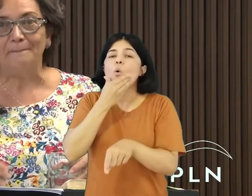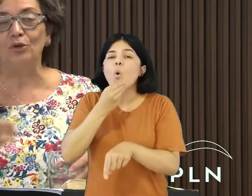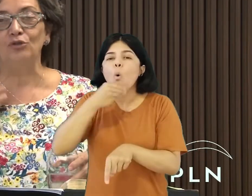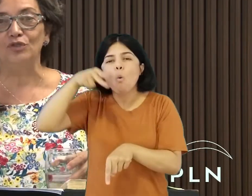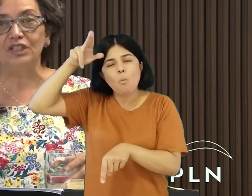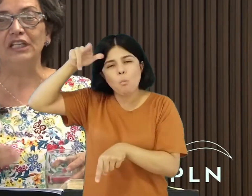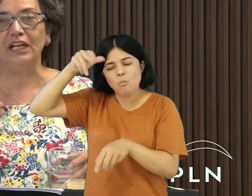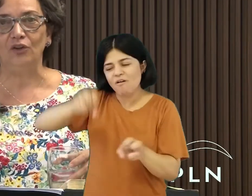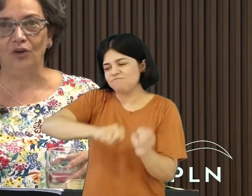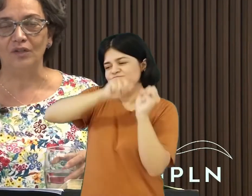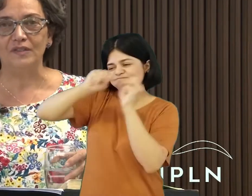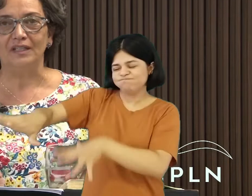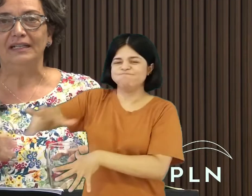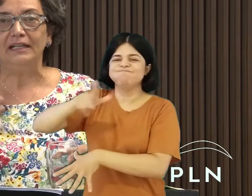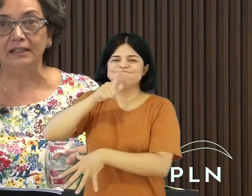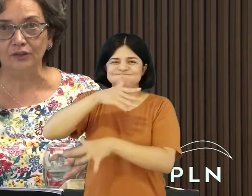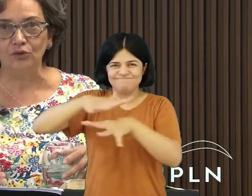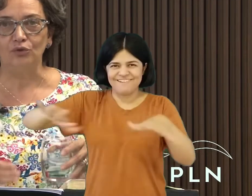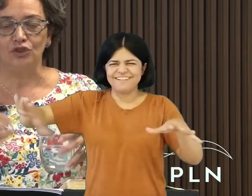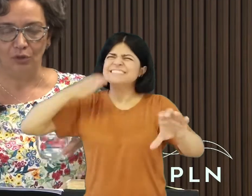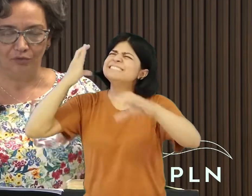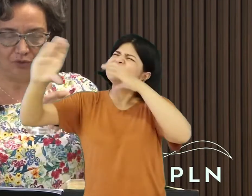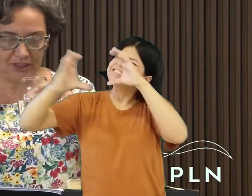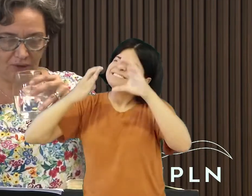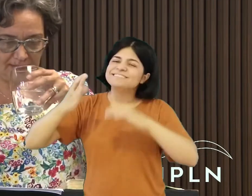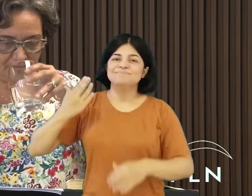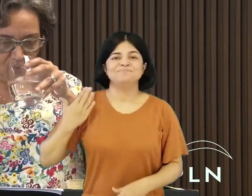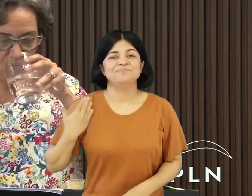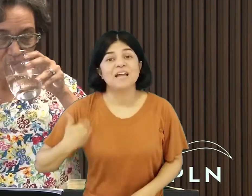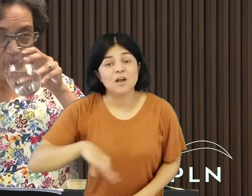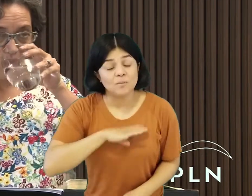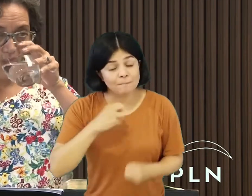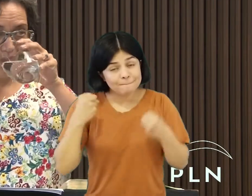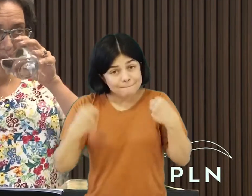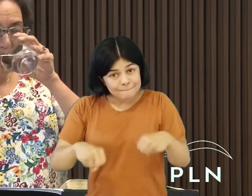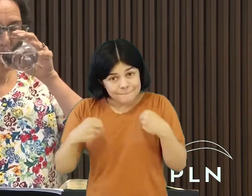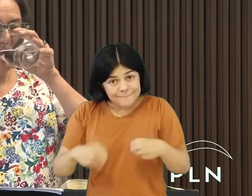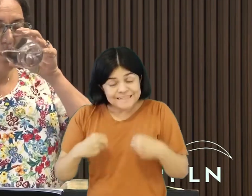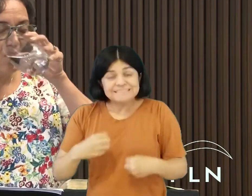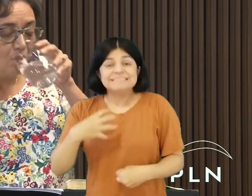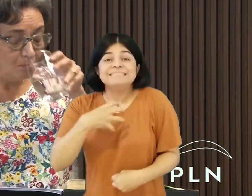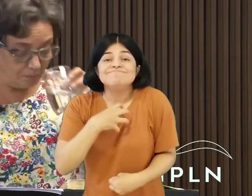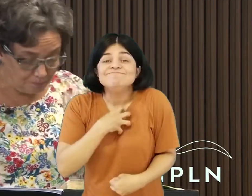precisa produzir em nós canto de louvor e adoração.